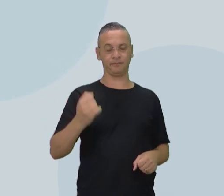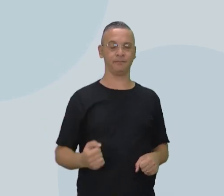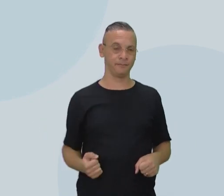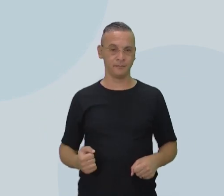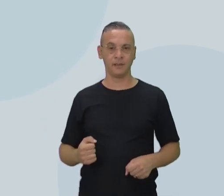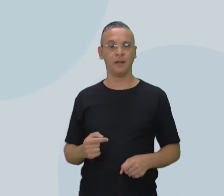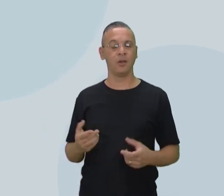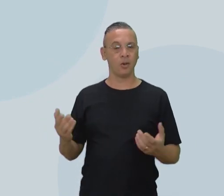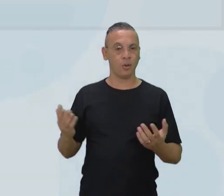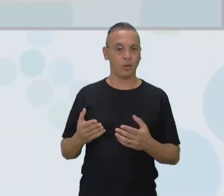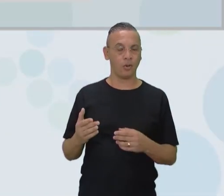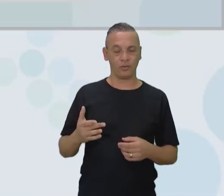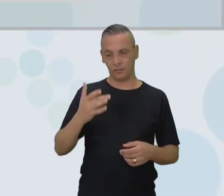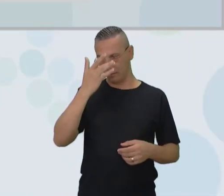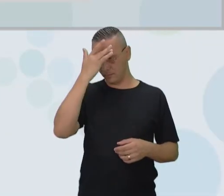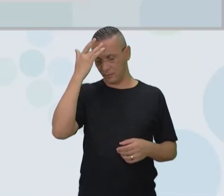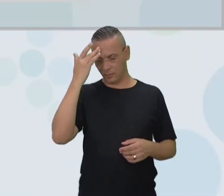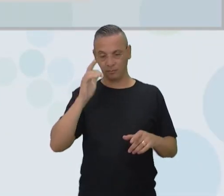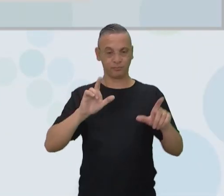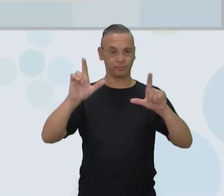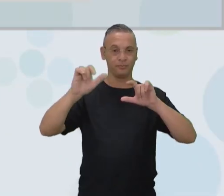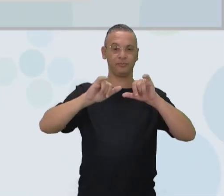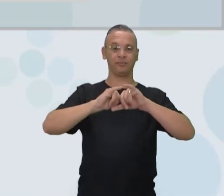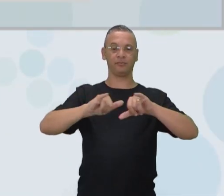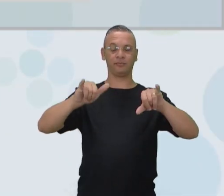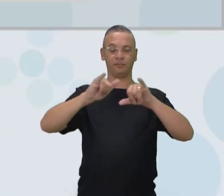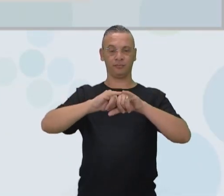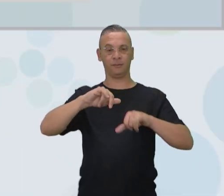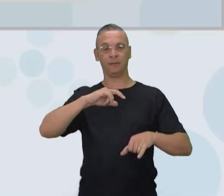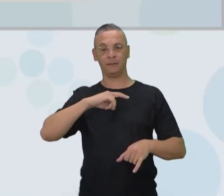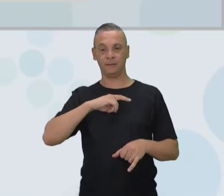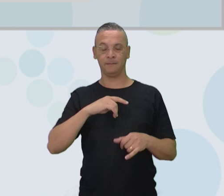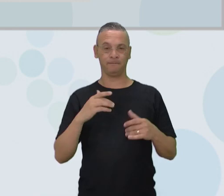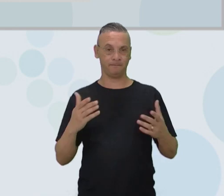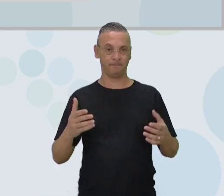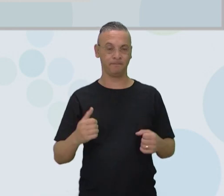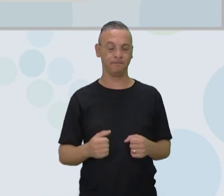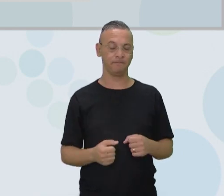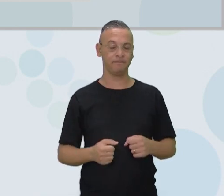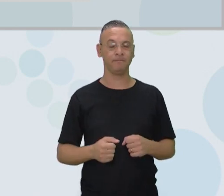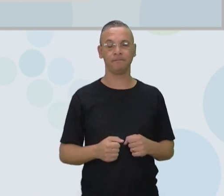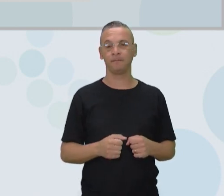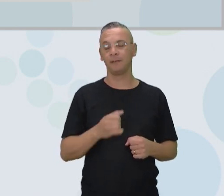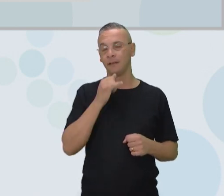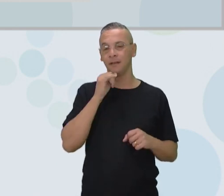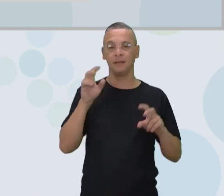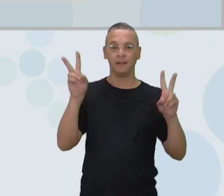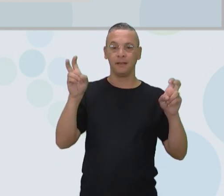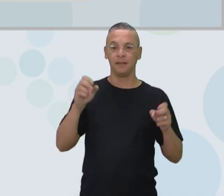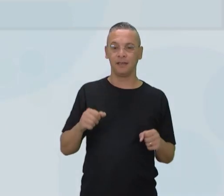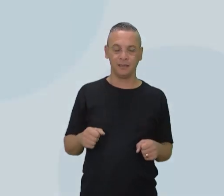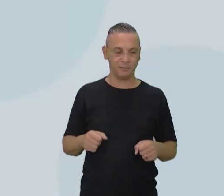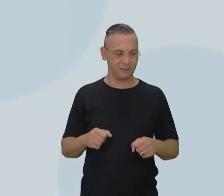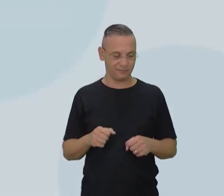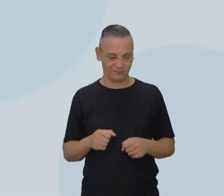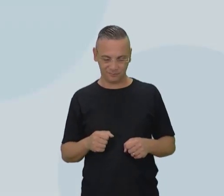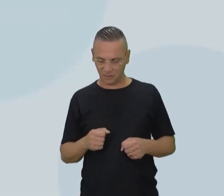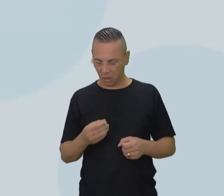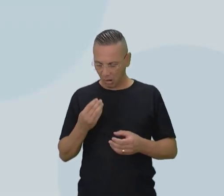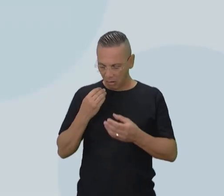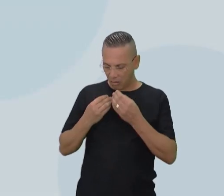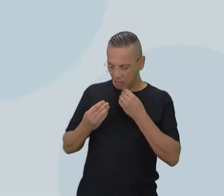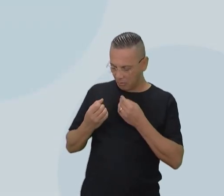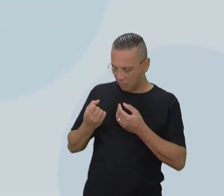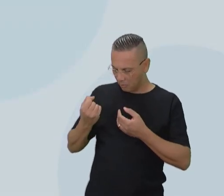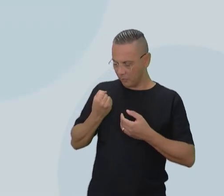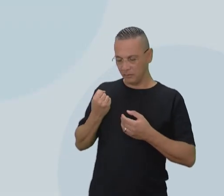tem sido tratado muito na imprensa nacional, principalmente, né? E o tema é o seguinte: o que não mata, engorda. O